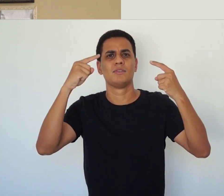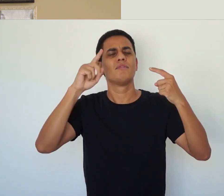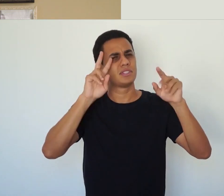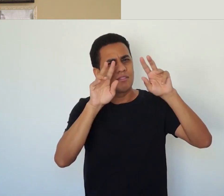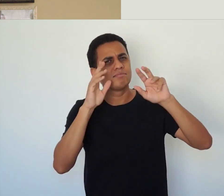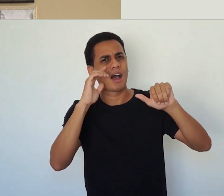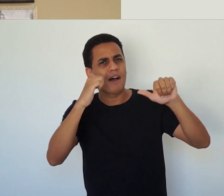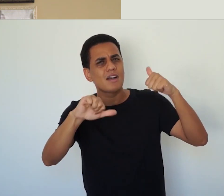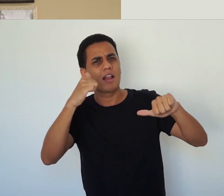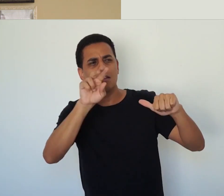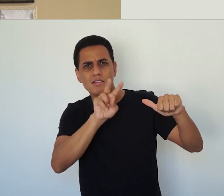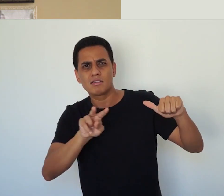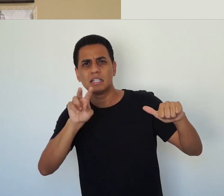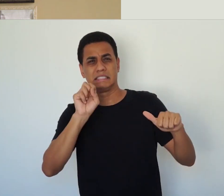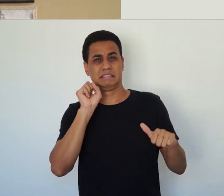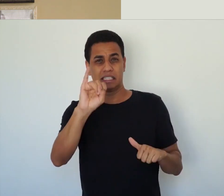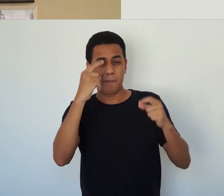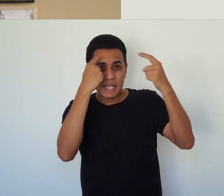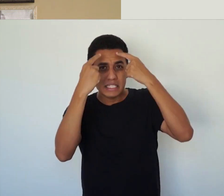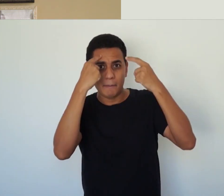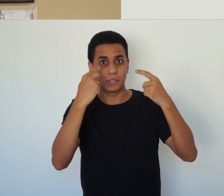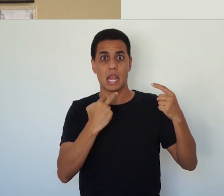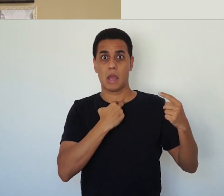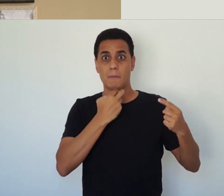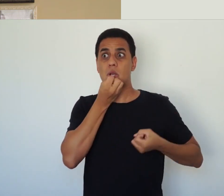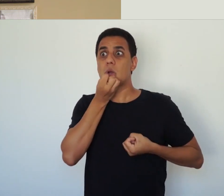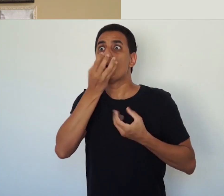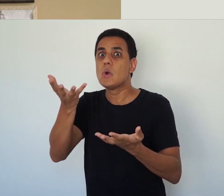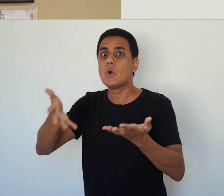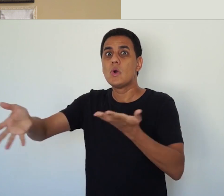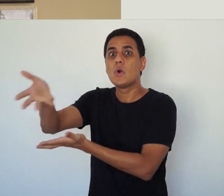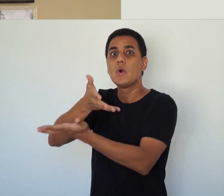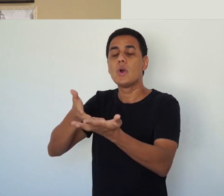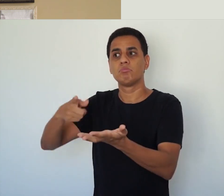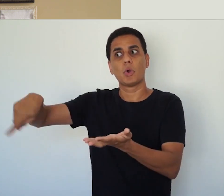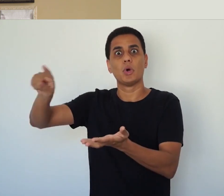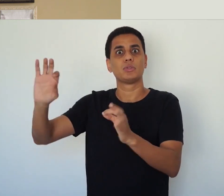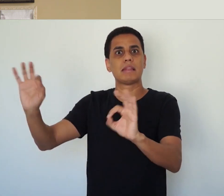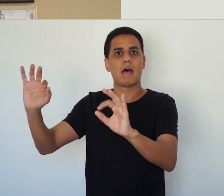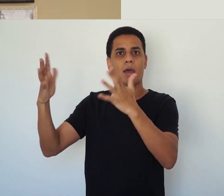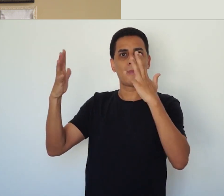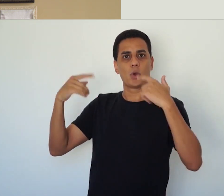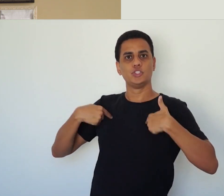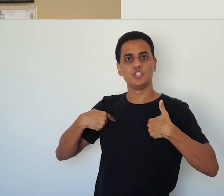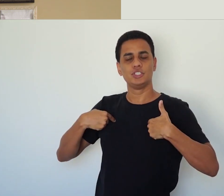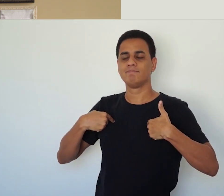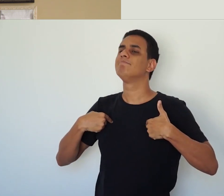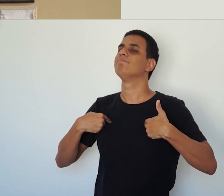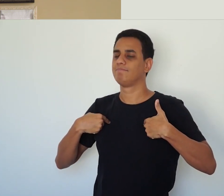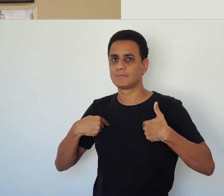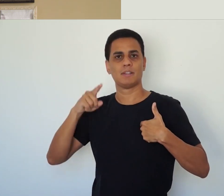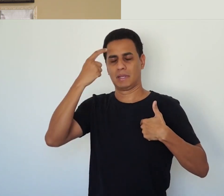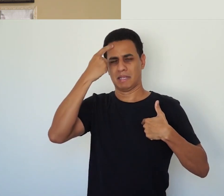teus pensamentos, e se esses pensamentos não podem ser aplaudidos, não podem ser publicados, você entenda que você